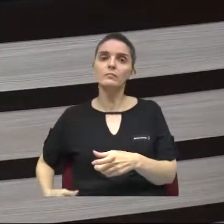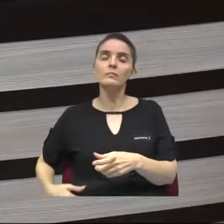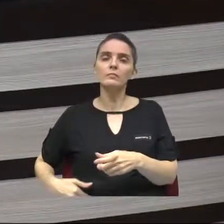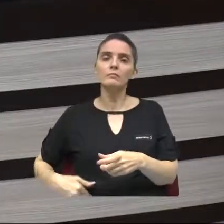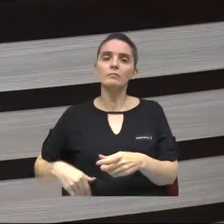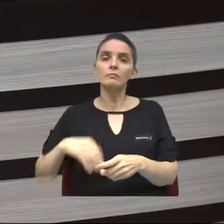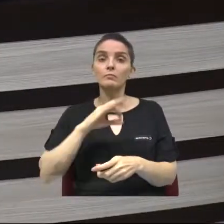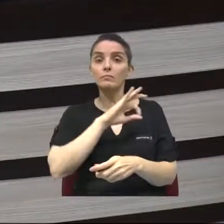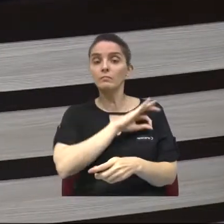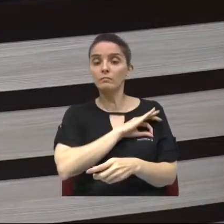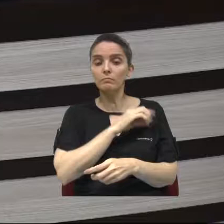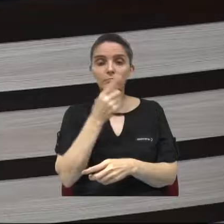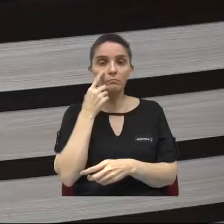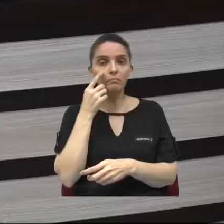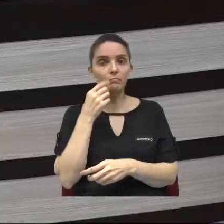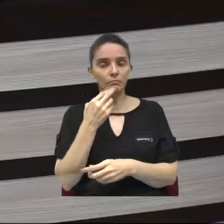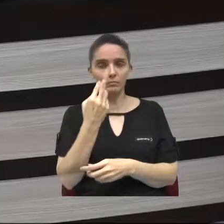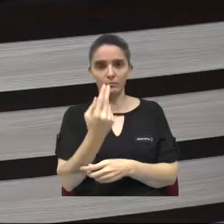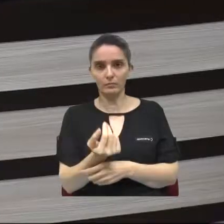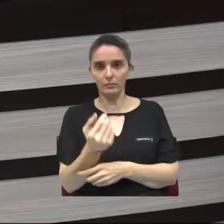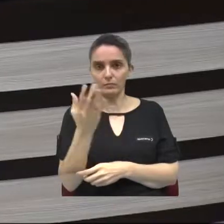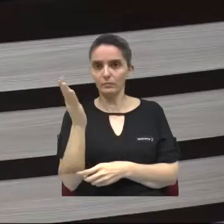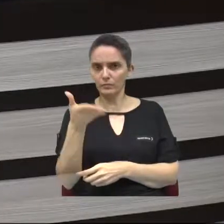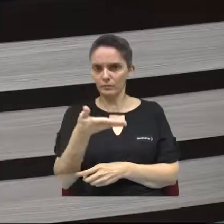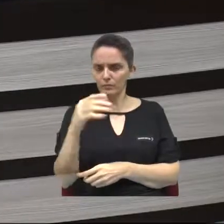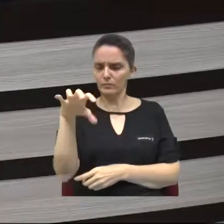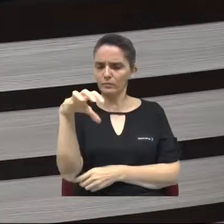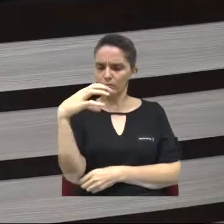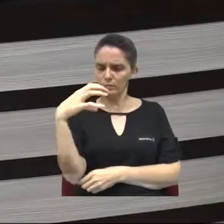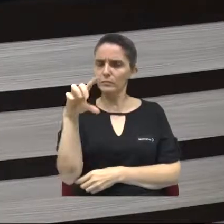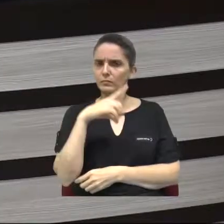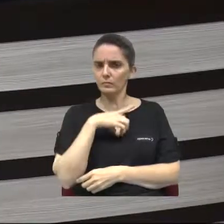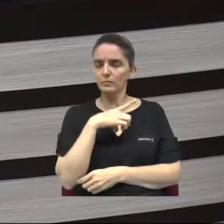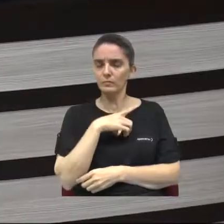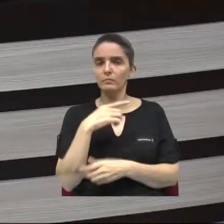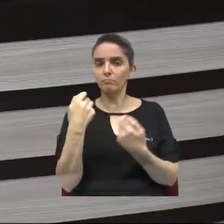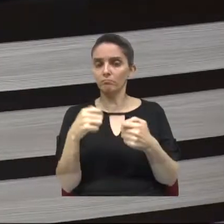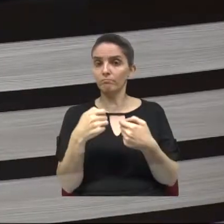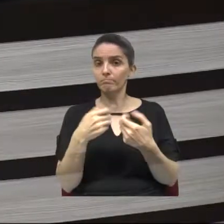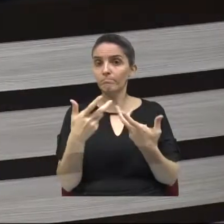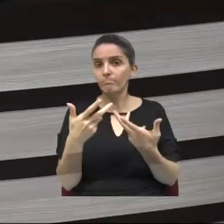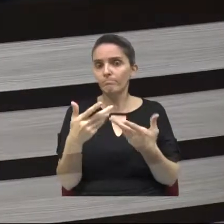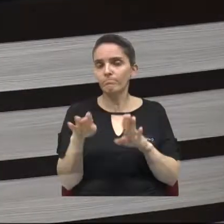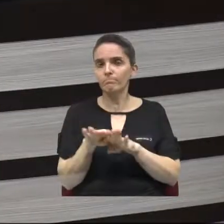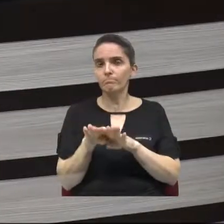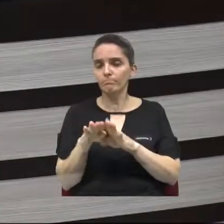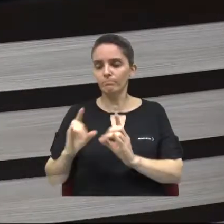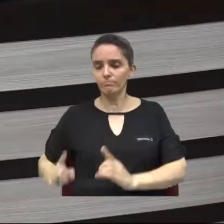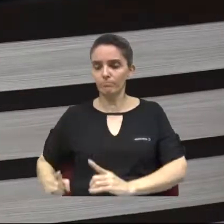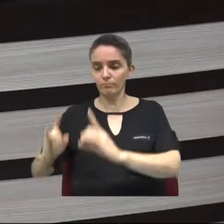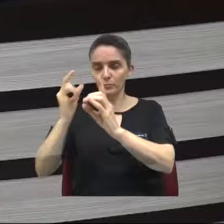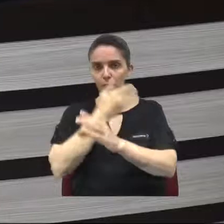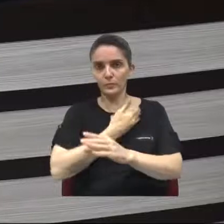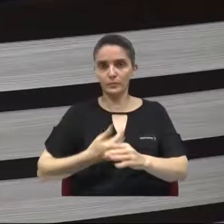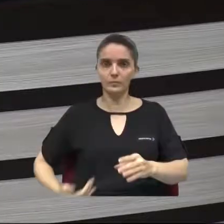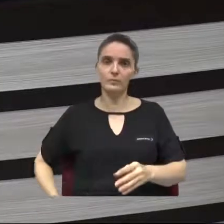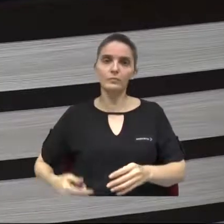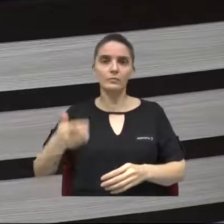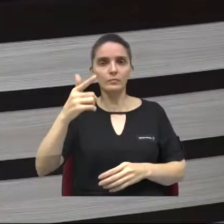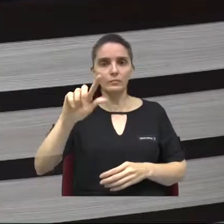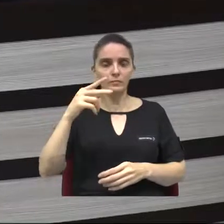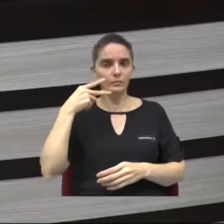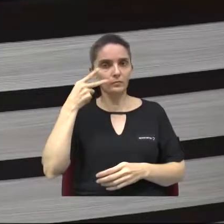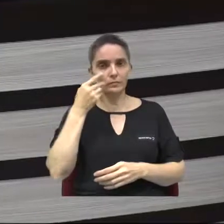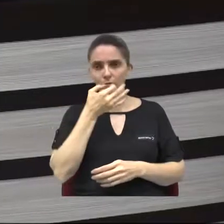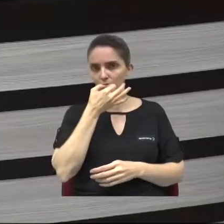é feito o da muralha digital. Eu acho que pode estar vendo isso na questão com o Executivo. Muito obrigada. Algum outro vereador